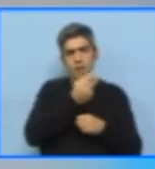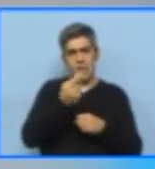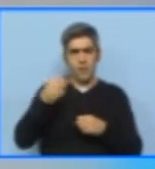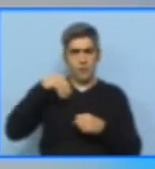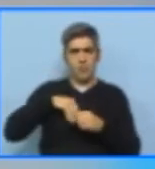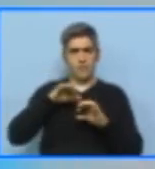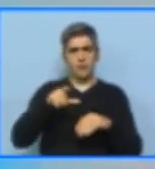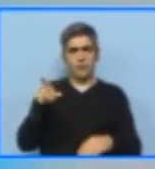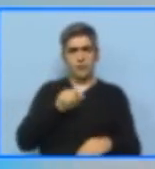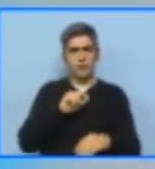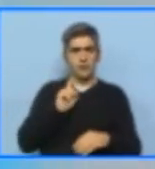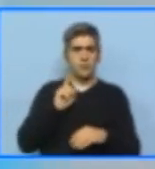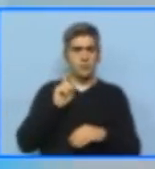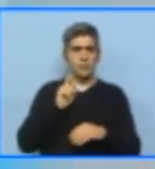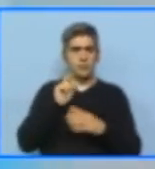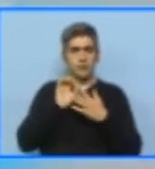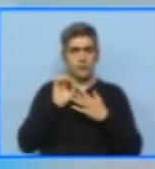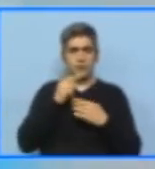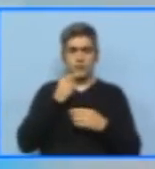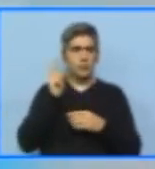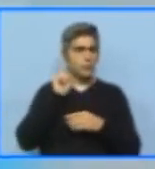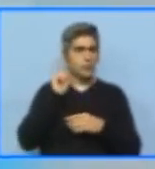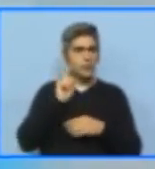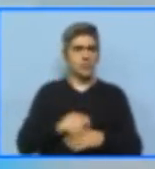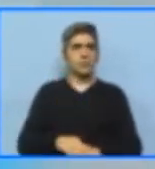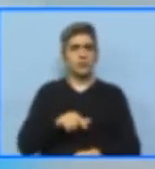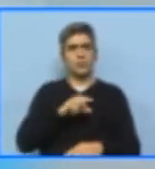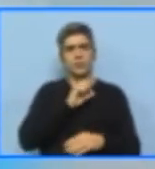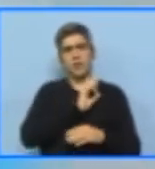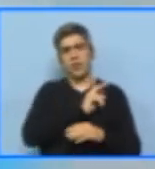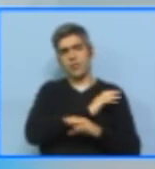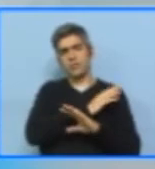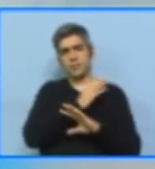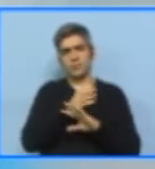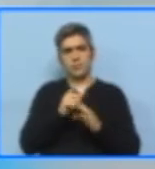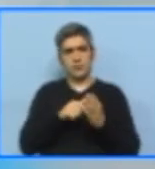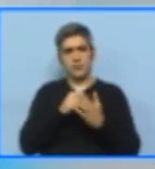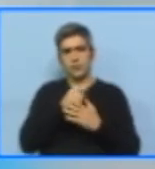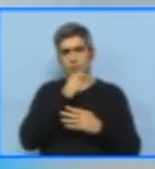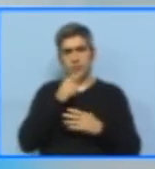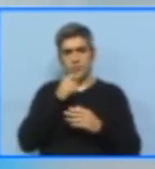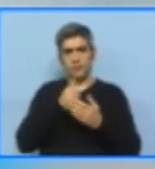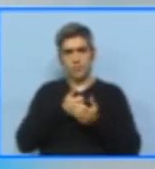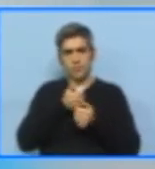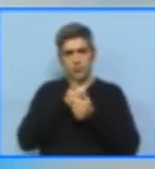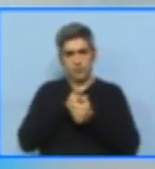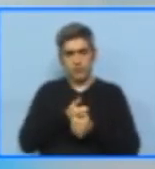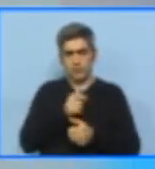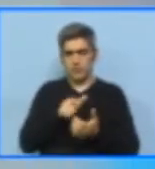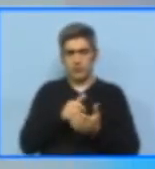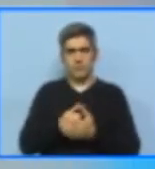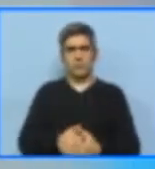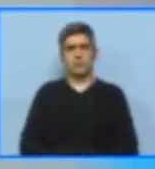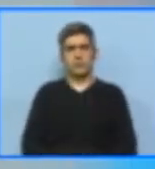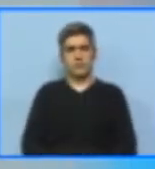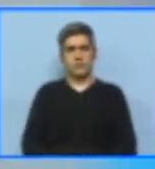ordenado ao fim do mês, que é uma coisa é um pormenorzinho muito importante, mas que nestes 80 anos a Renascença sempre cumpriu religiosamente. Falava